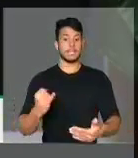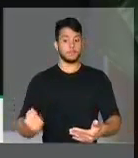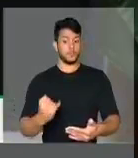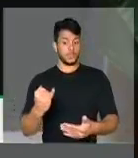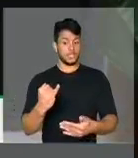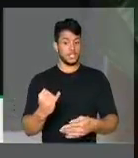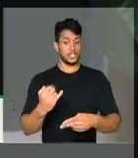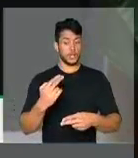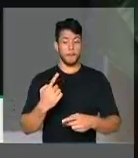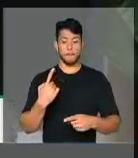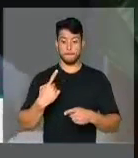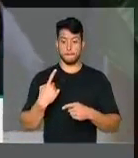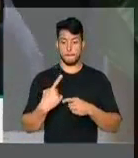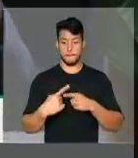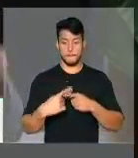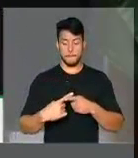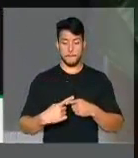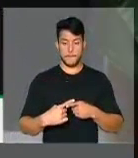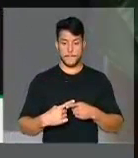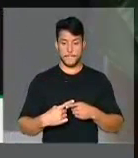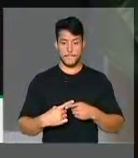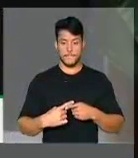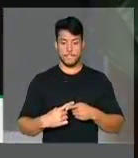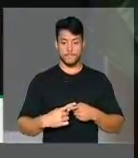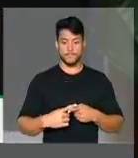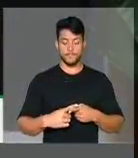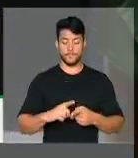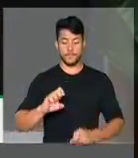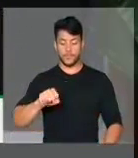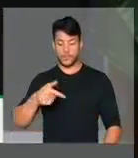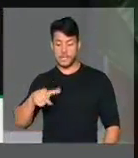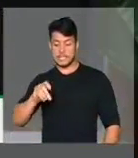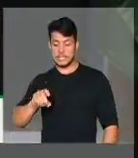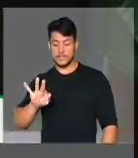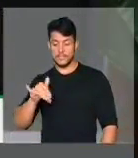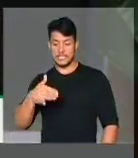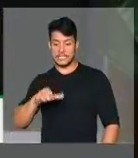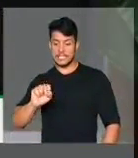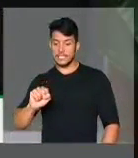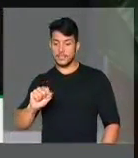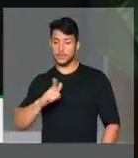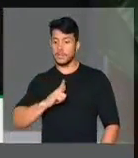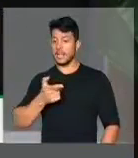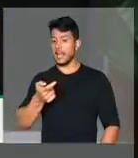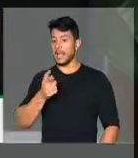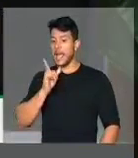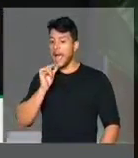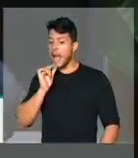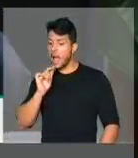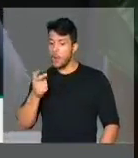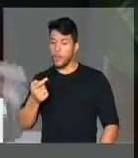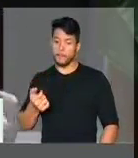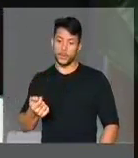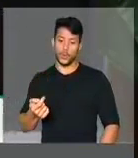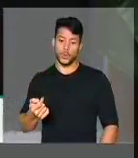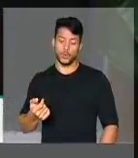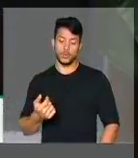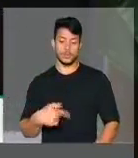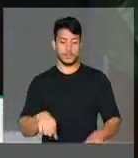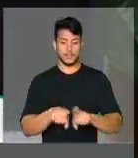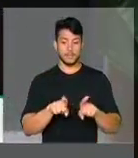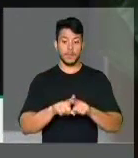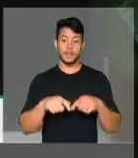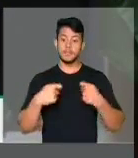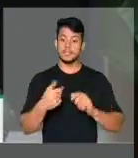rio São Francisco está muito seco, muito baixo. E precisamos ver urgentemente aqui, por exemplo, derrubada